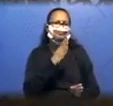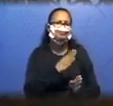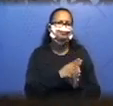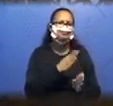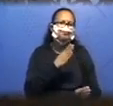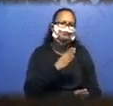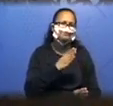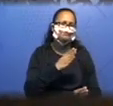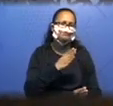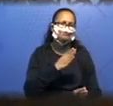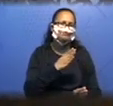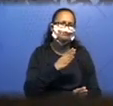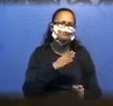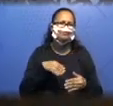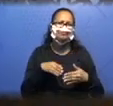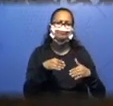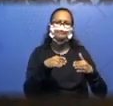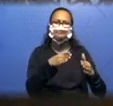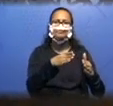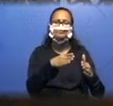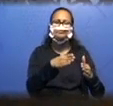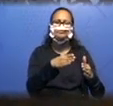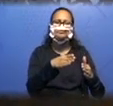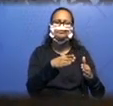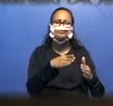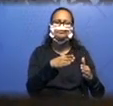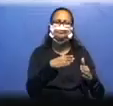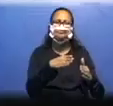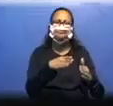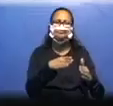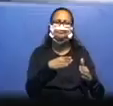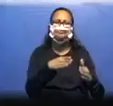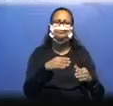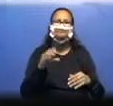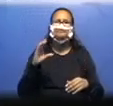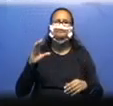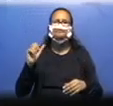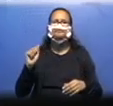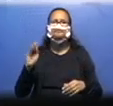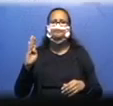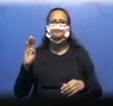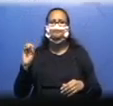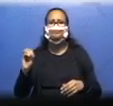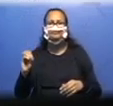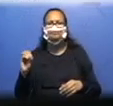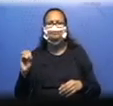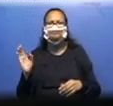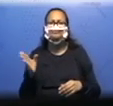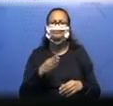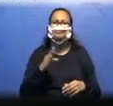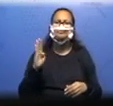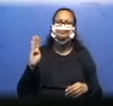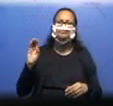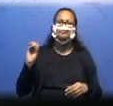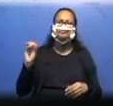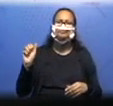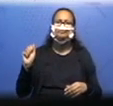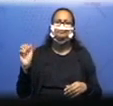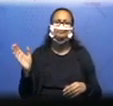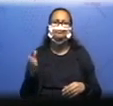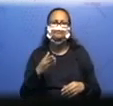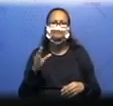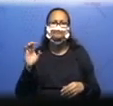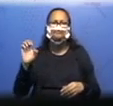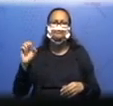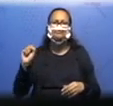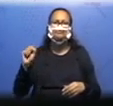a rota pelo Cabo da Boa Esperança, que antes chamava Cabo das Tormentas, porque quando os navios chegavam aqui não